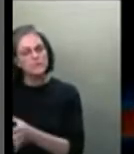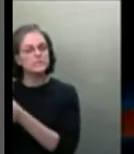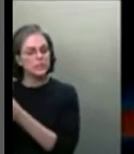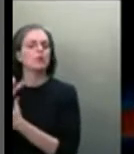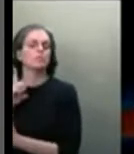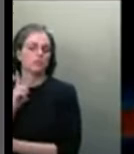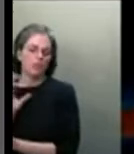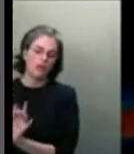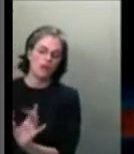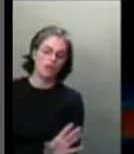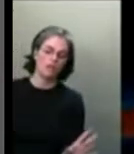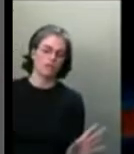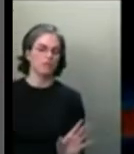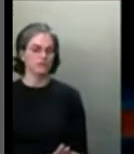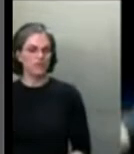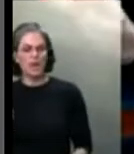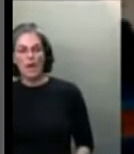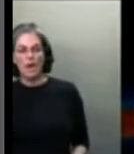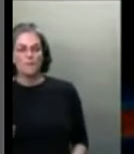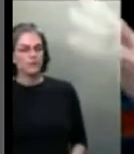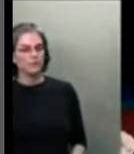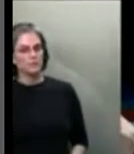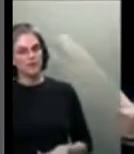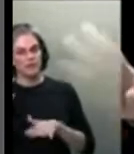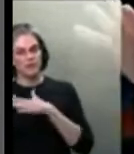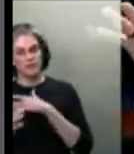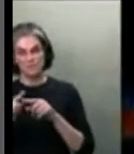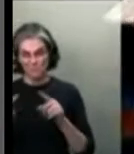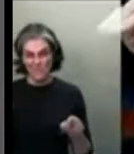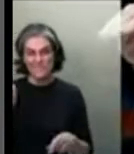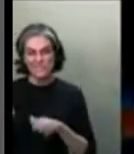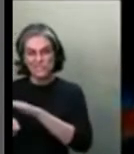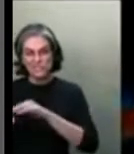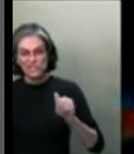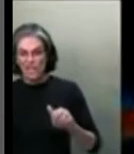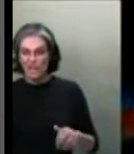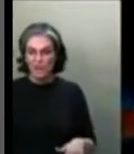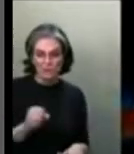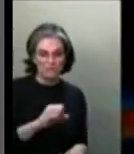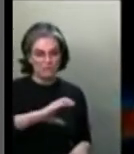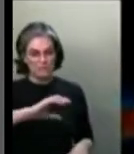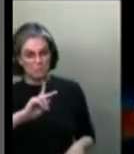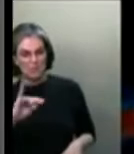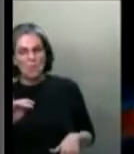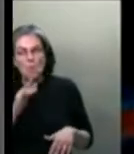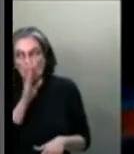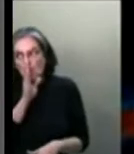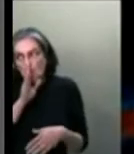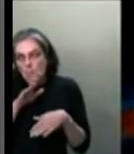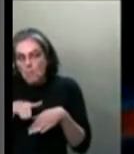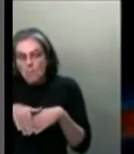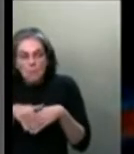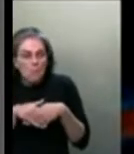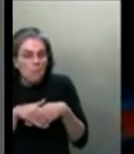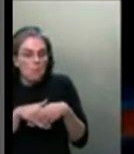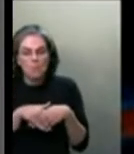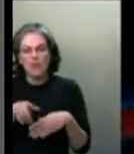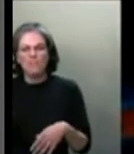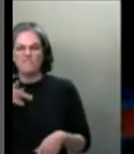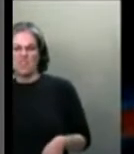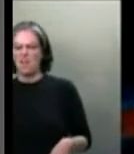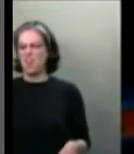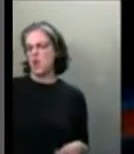Aliás, falam muito nas redes sociais. Quando vem, por exemplo, depois na CPI, parece pianinho, falam contra o STF nas redes sociais. Quando